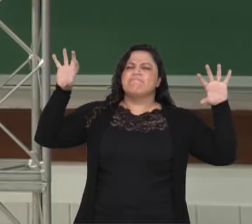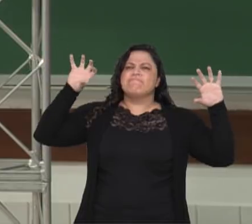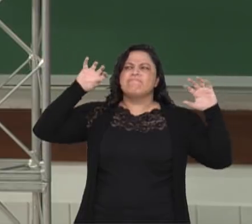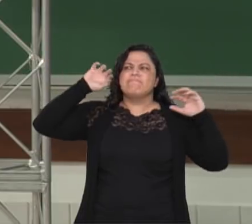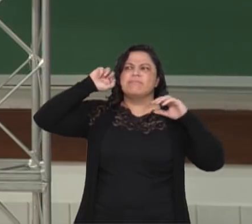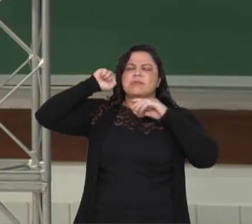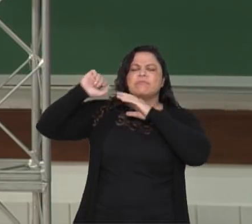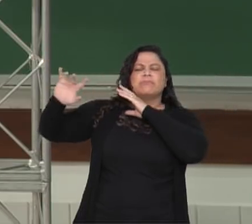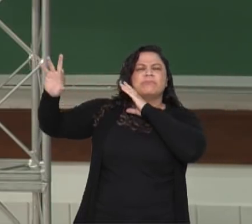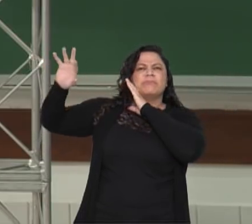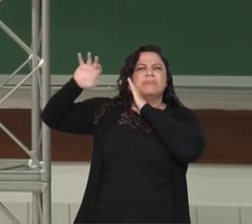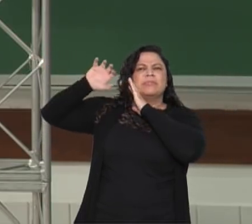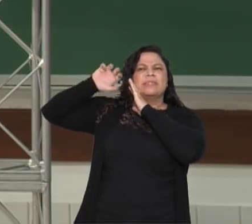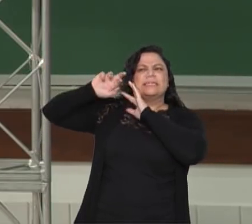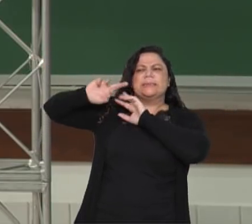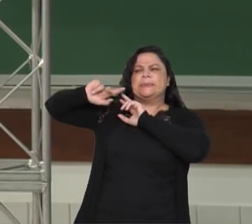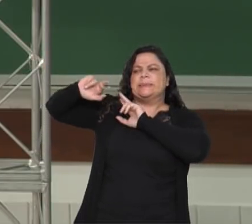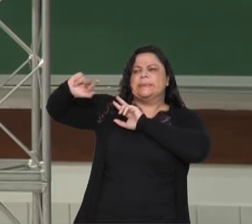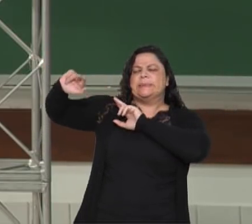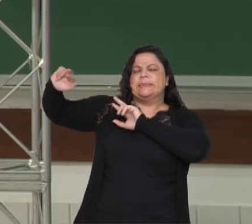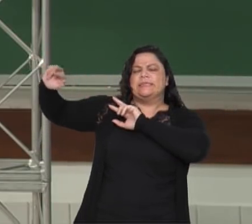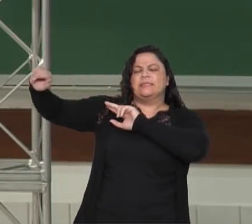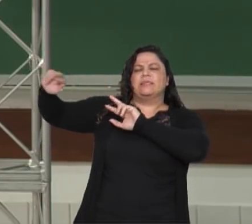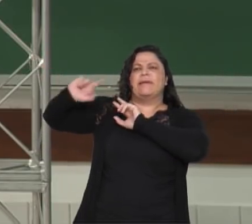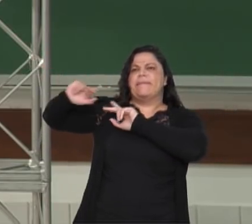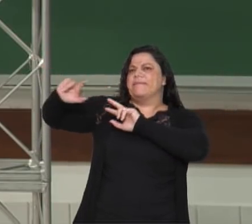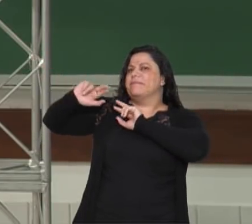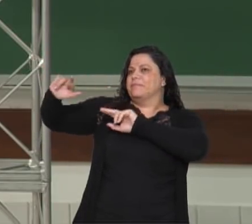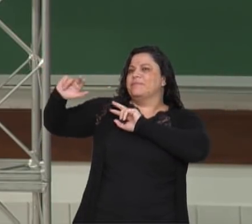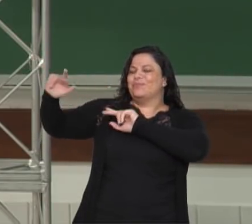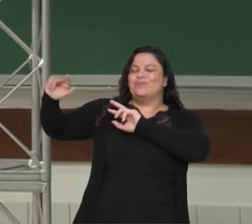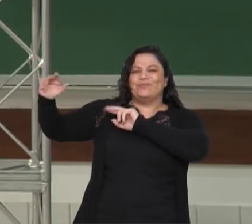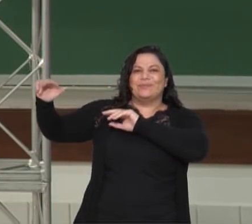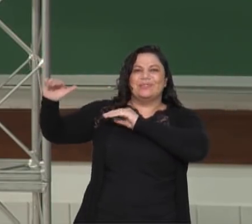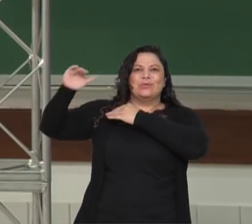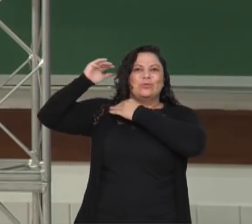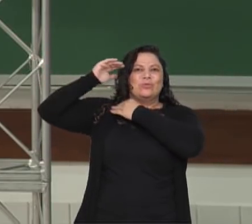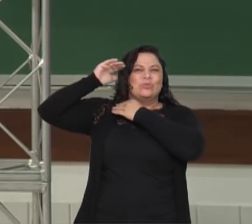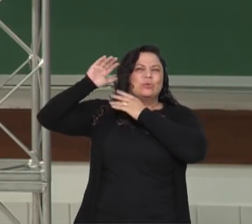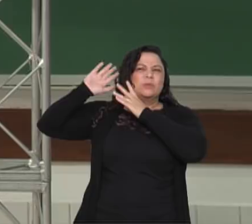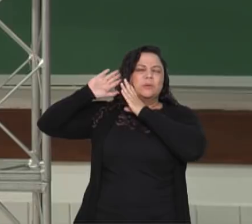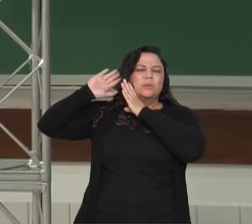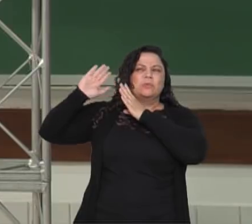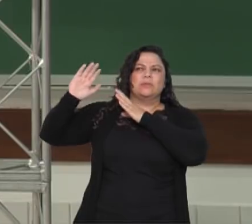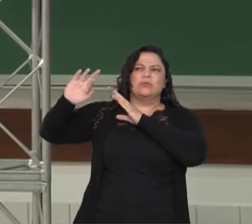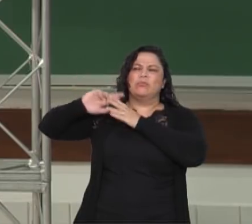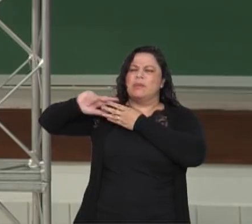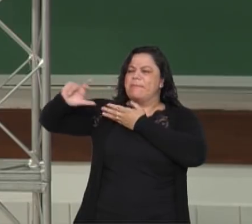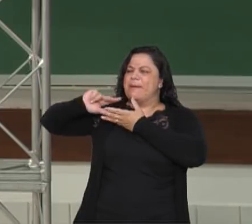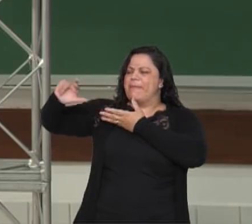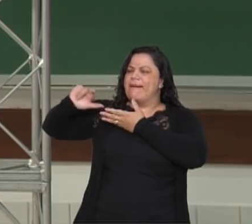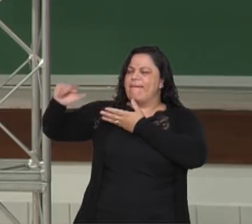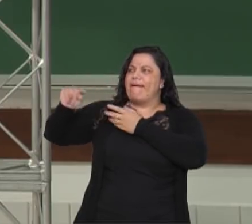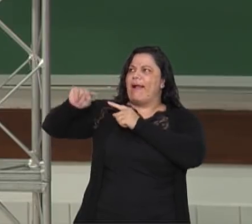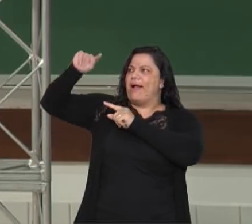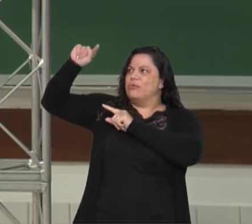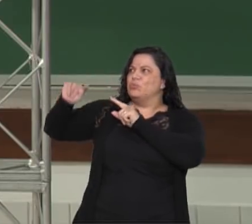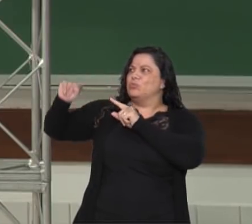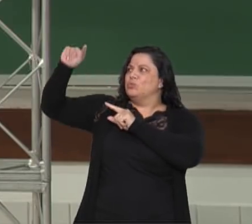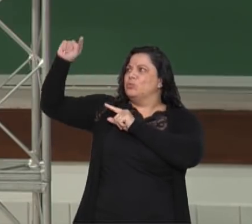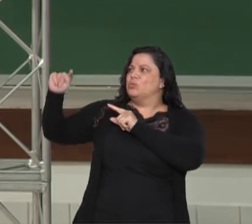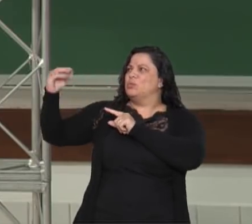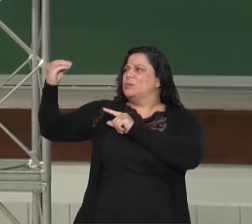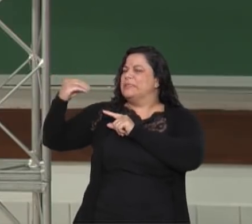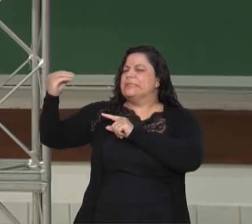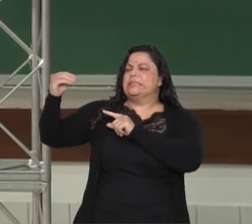verdade, diversos tipos de sons o tempo todo, vários timbres, alturas, várias